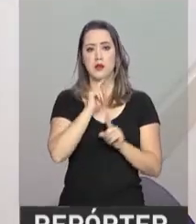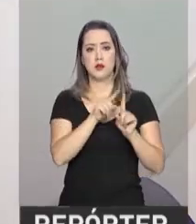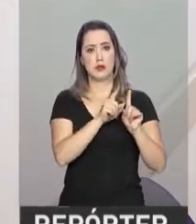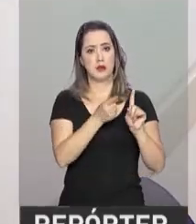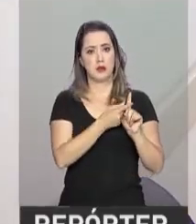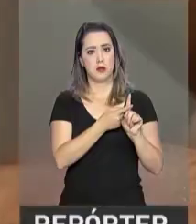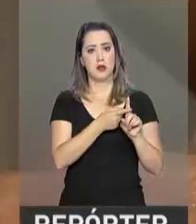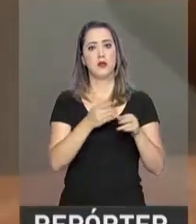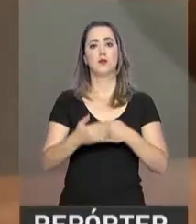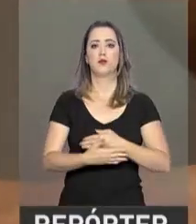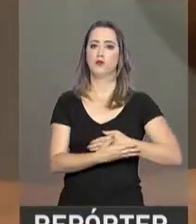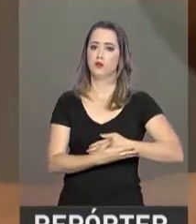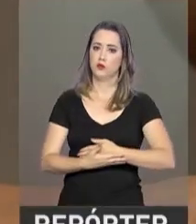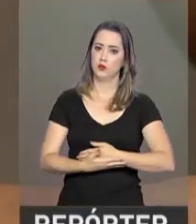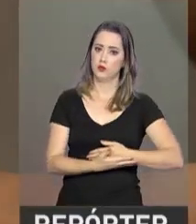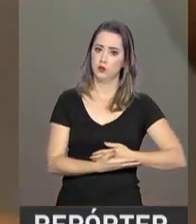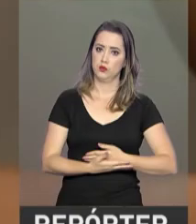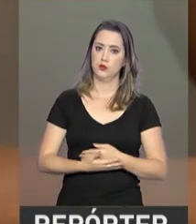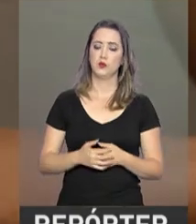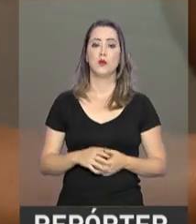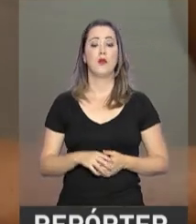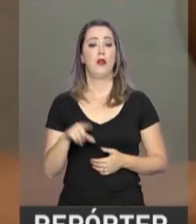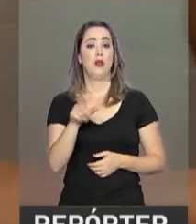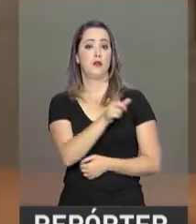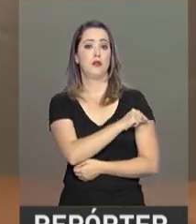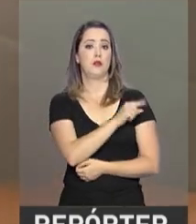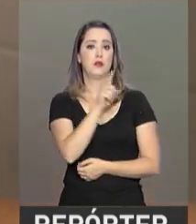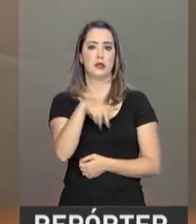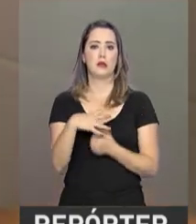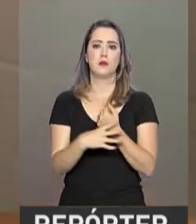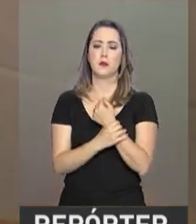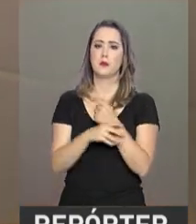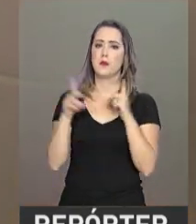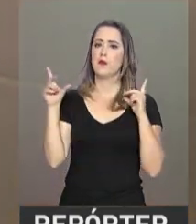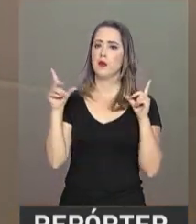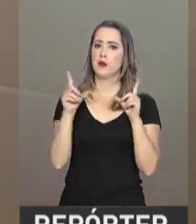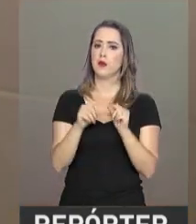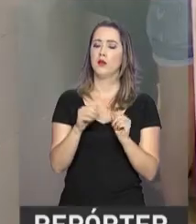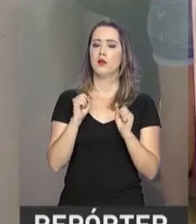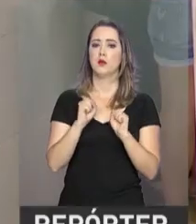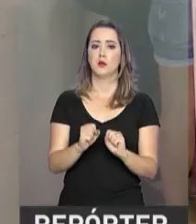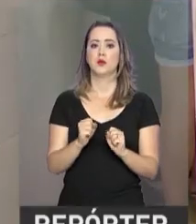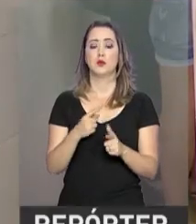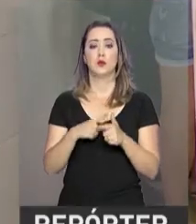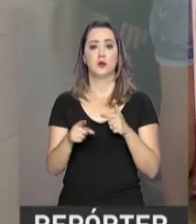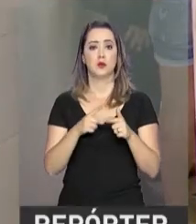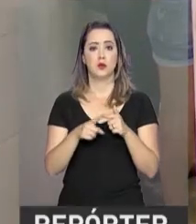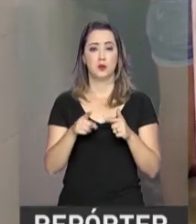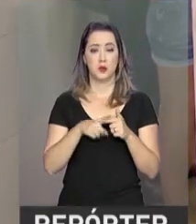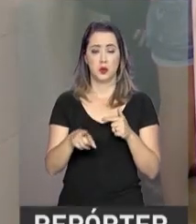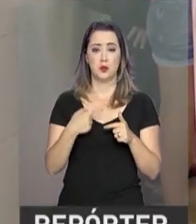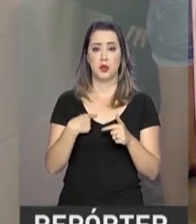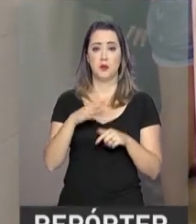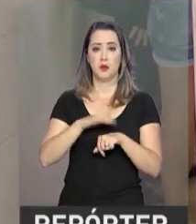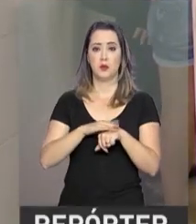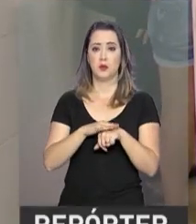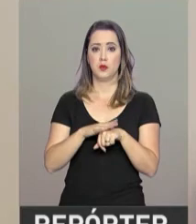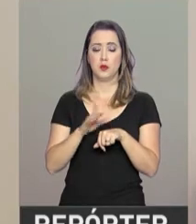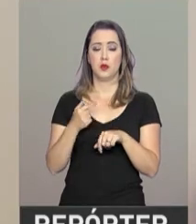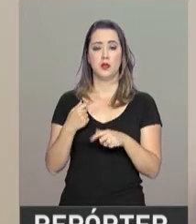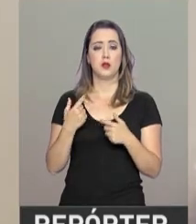e mulheres com filhos recém nascidos a vacina é segura e reduz a possibilidade de casos graves da doença e